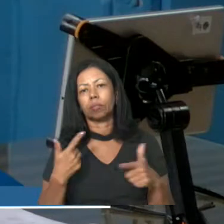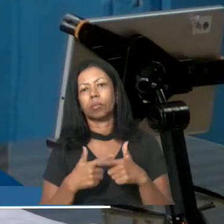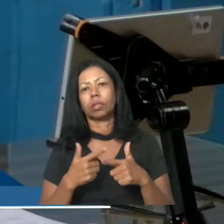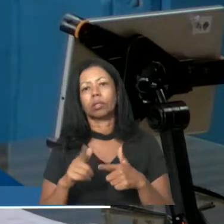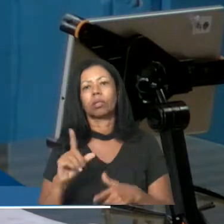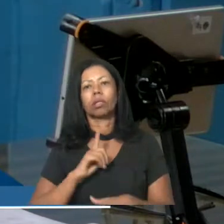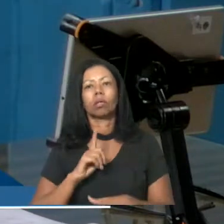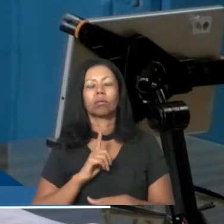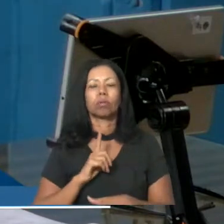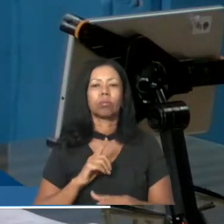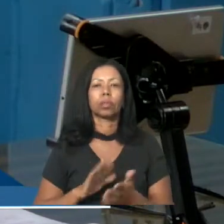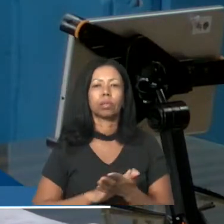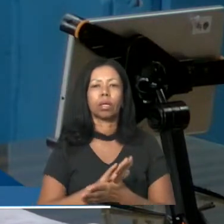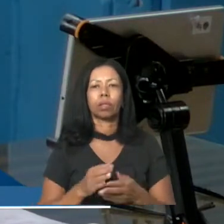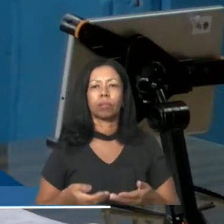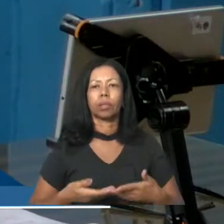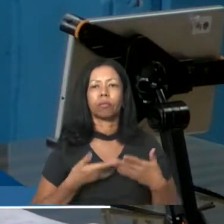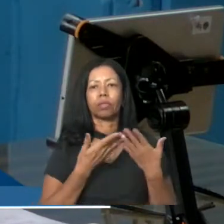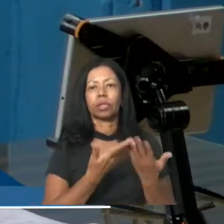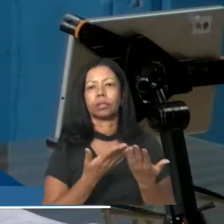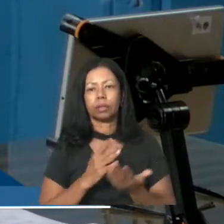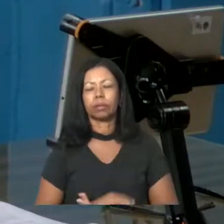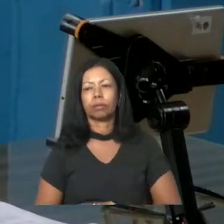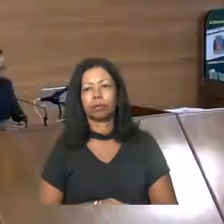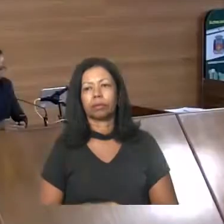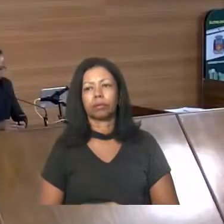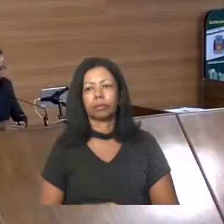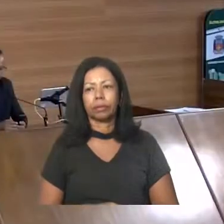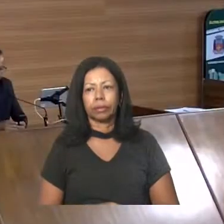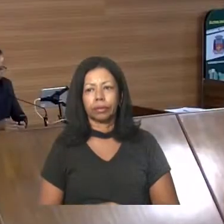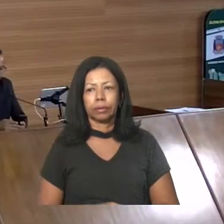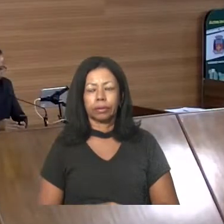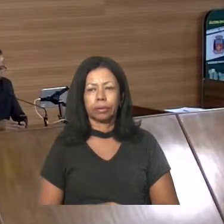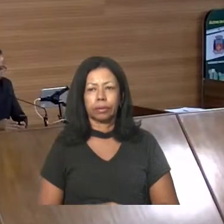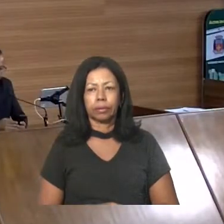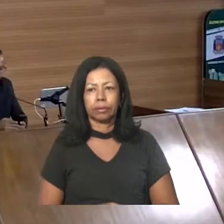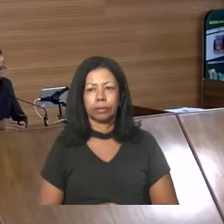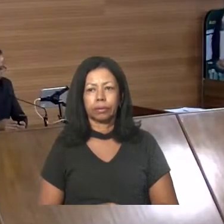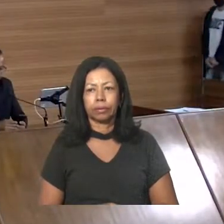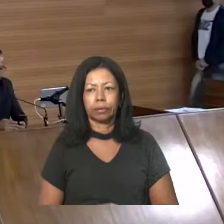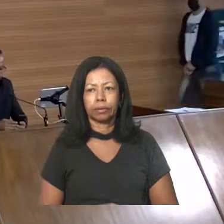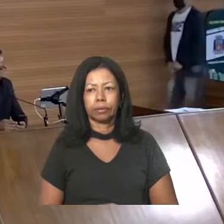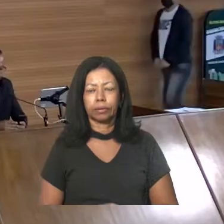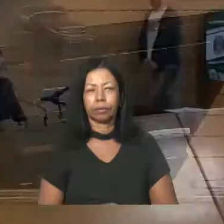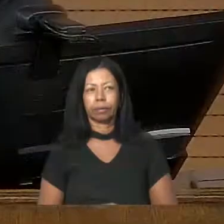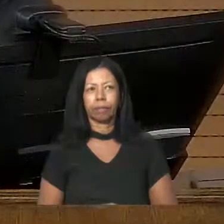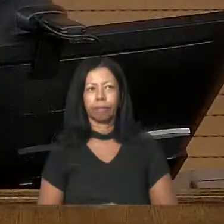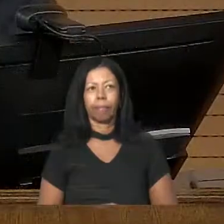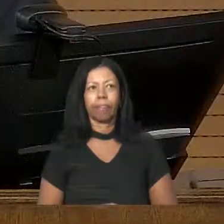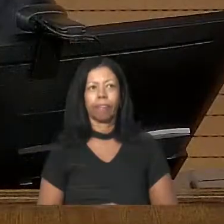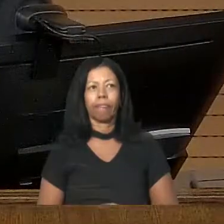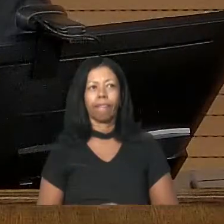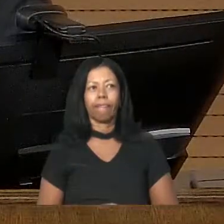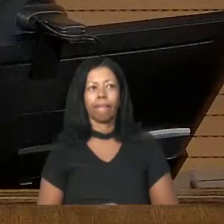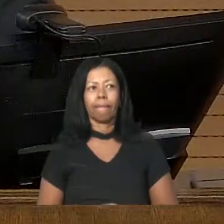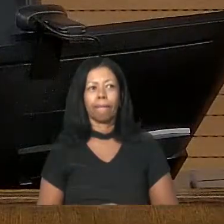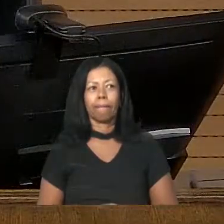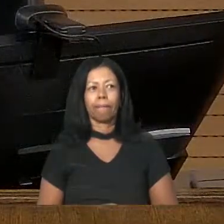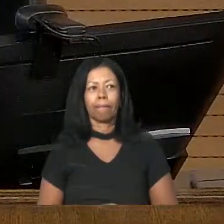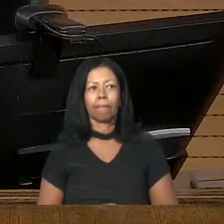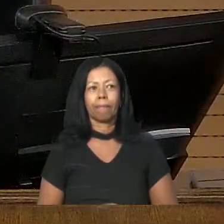o que oferecer. Só isso, senhor presidente. Depende de mim, eu viro super-homem, salve essa cidade. Fica tranquilo,